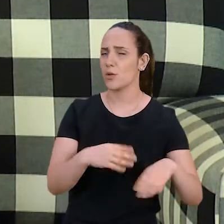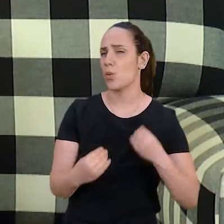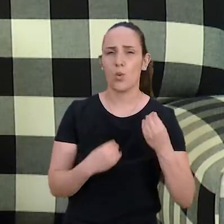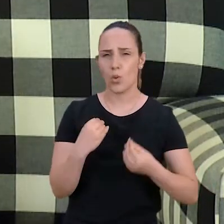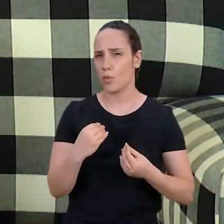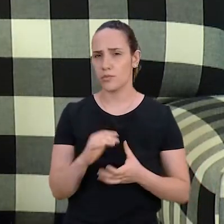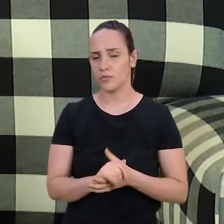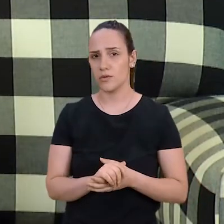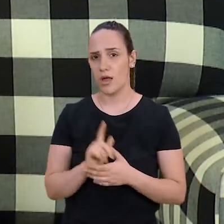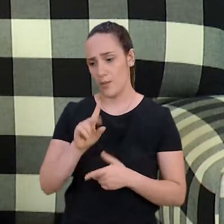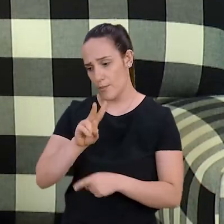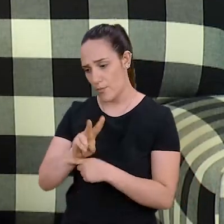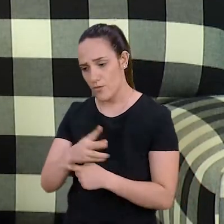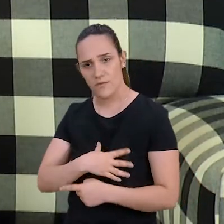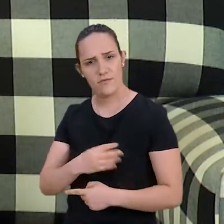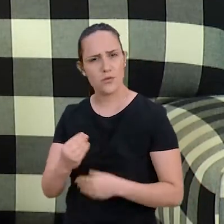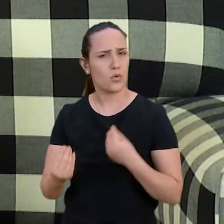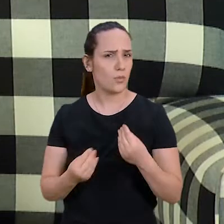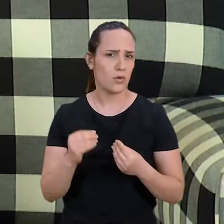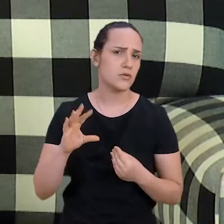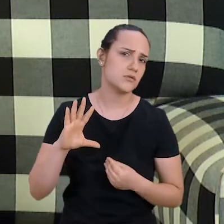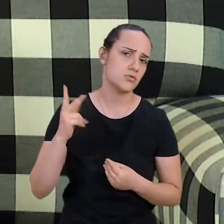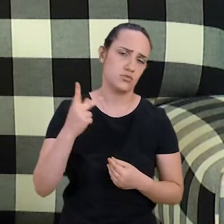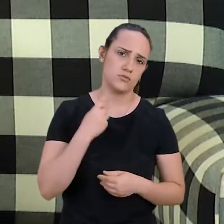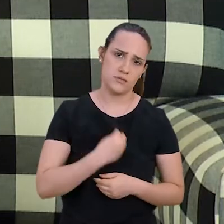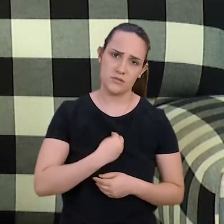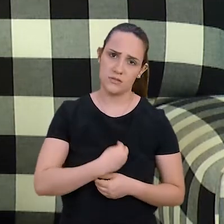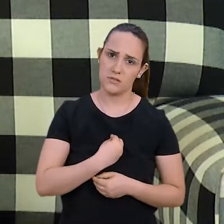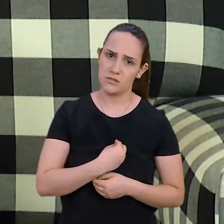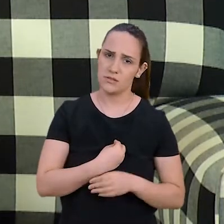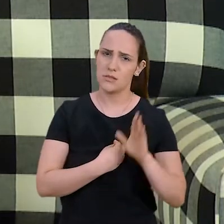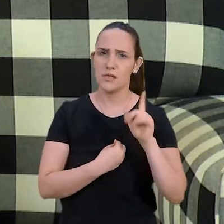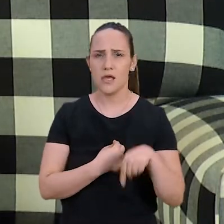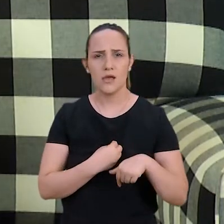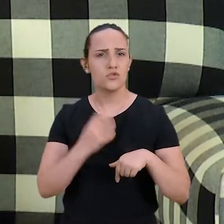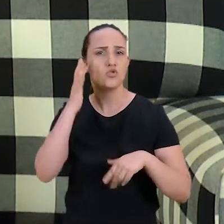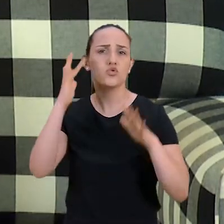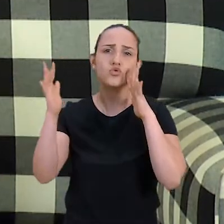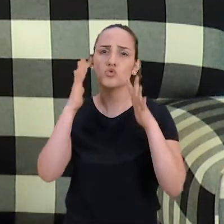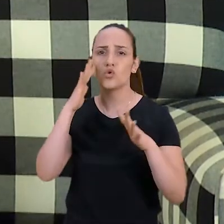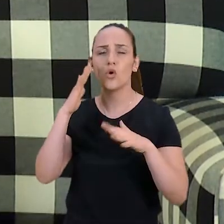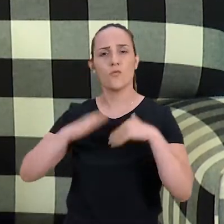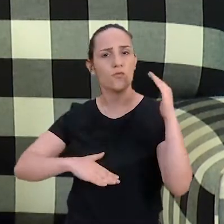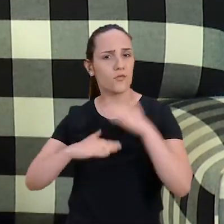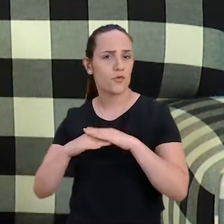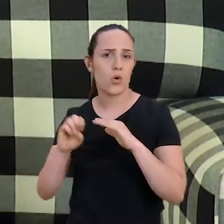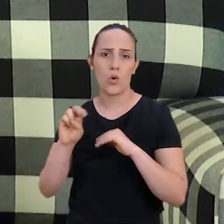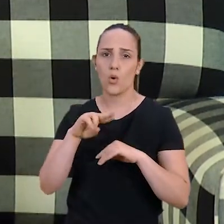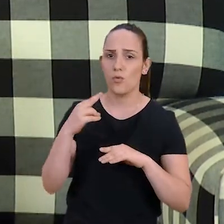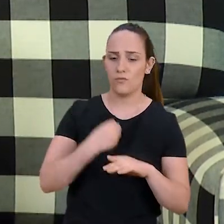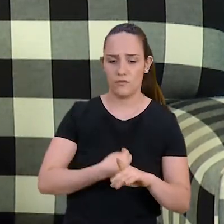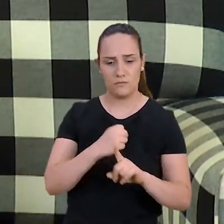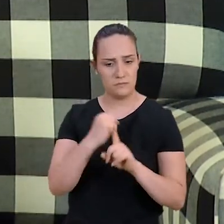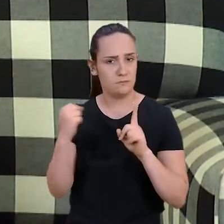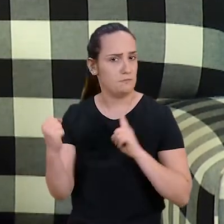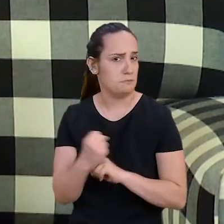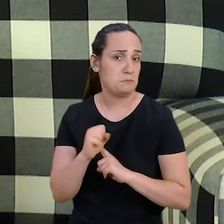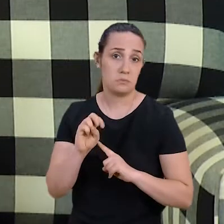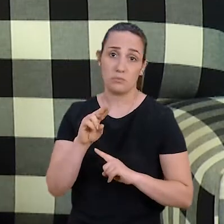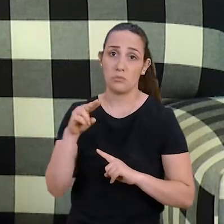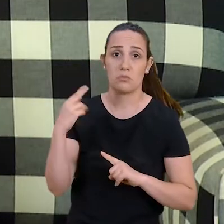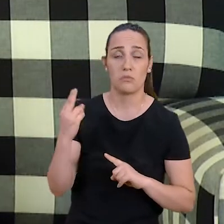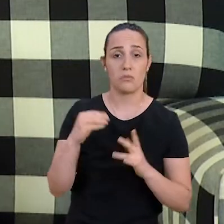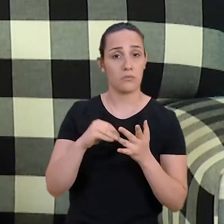que ficou, no seu caso, né, uma perspectiva de uma carreira, de uma vida social, uma vida, de